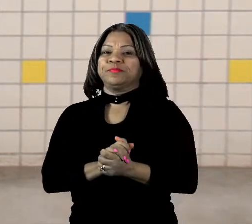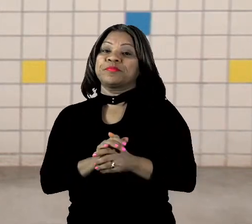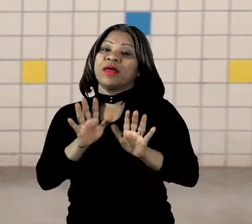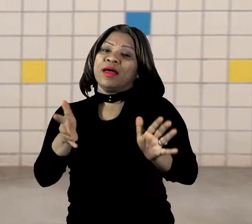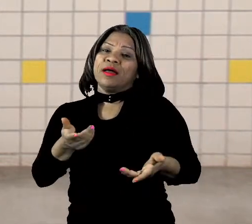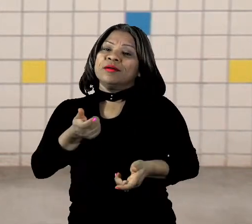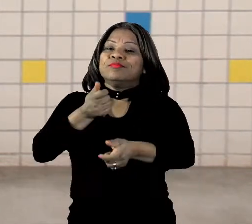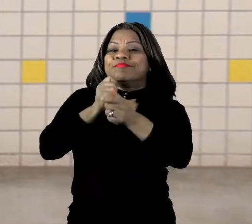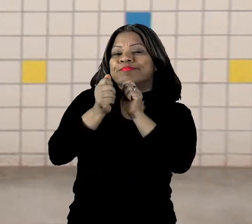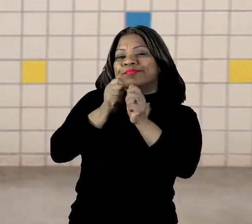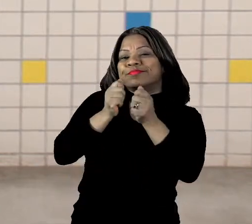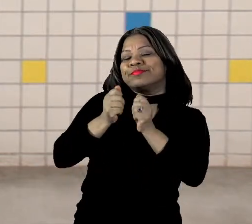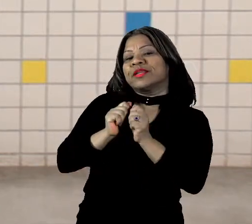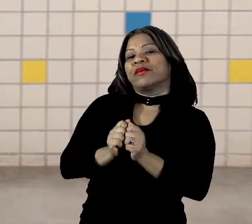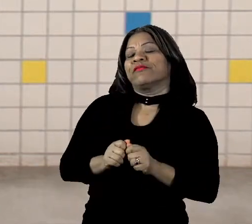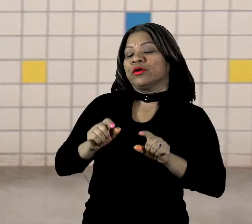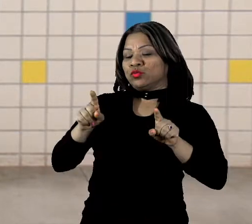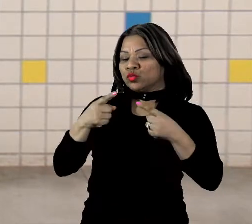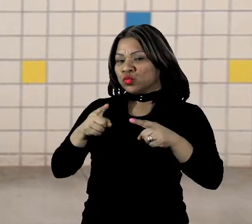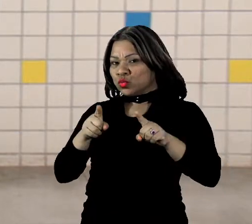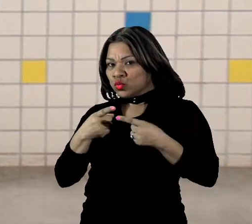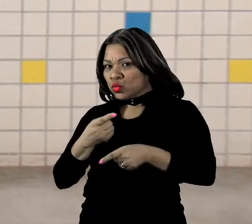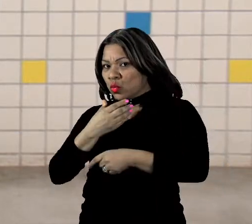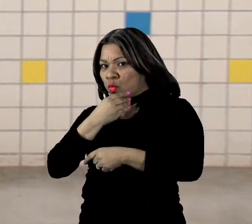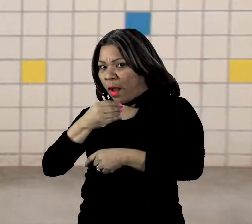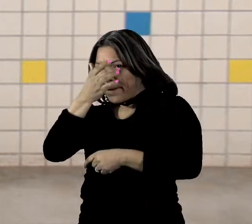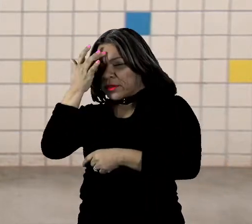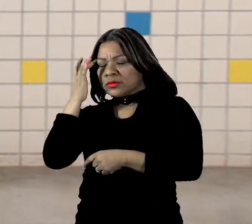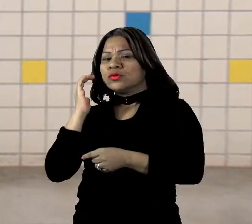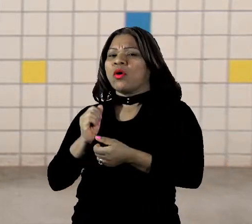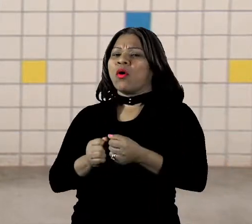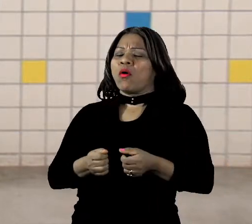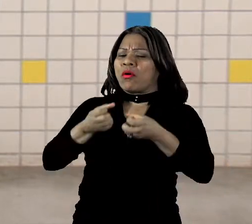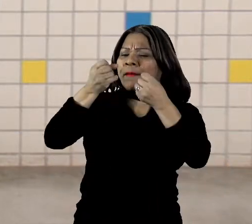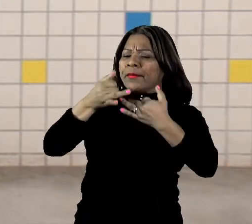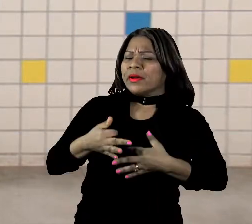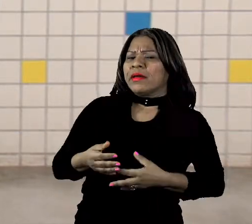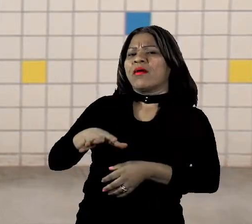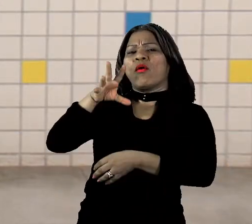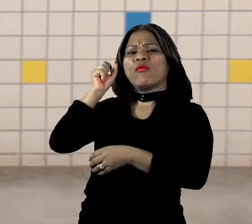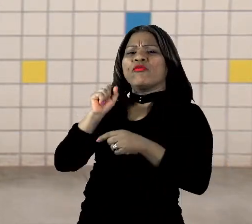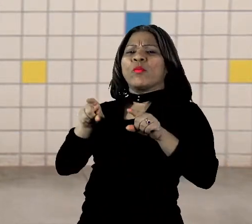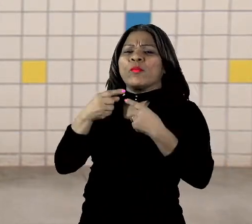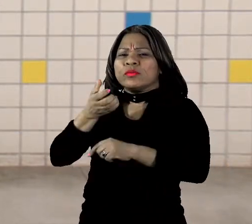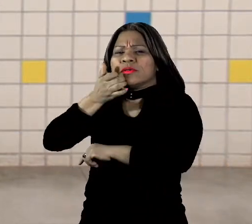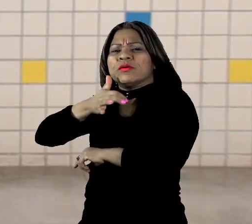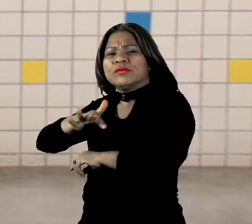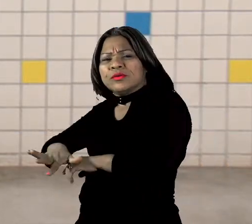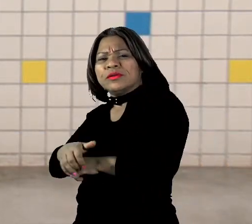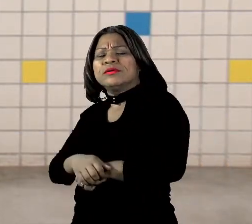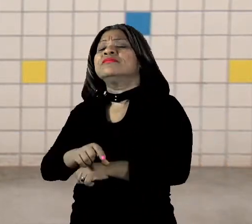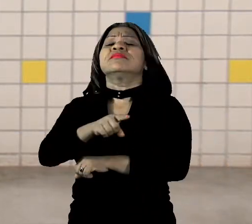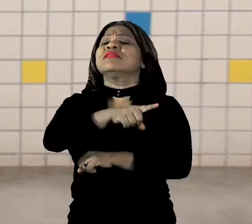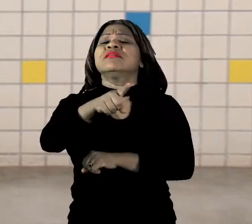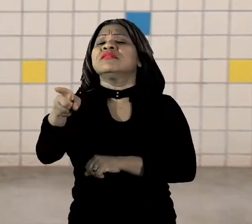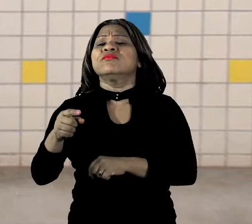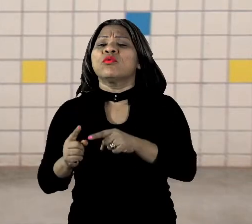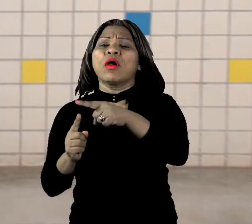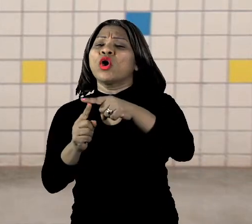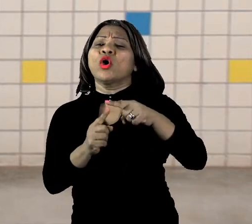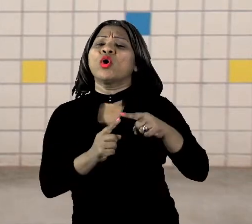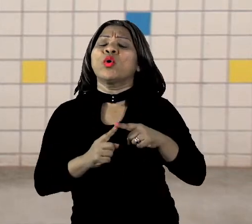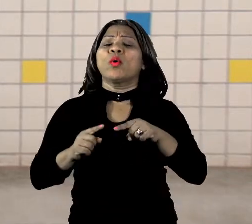músicos falam que sobre as músicas que eles ouviam quando eram crianças. E vocês aí em casa? Que tipo de música vocês